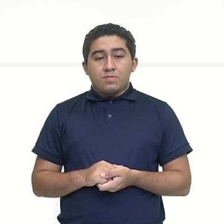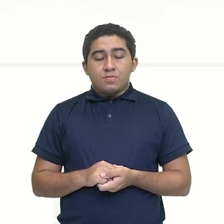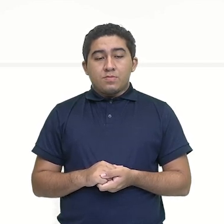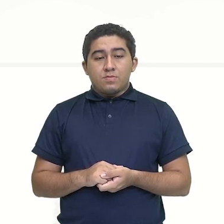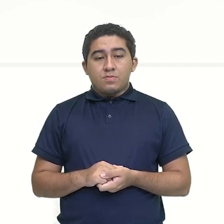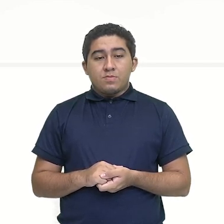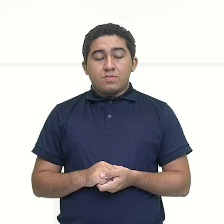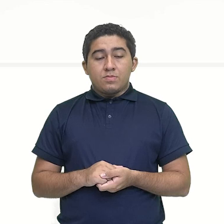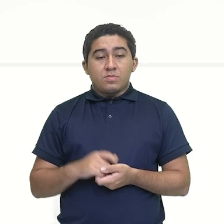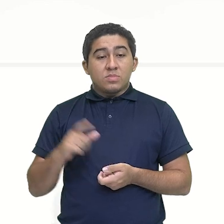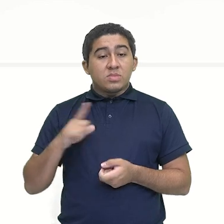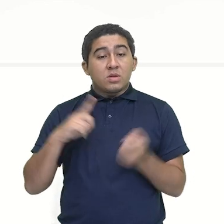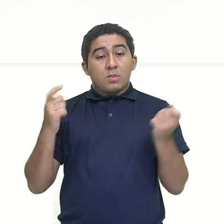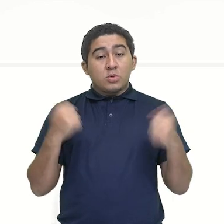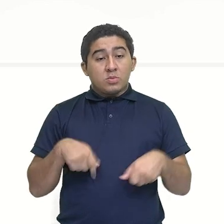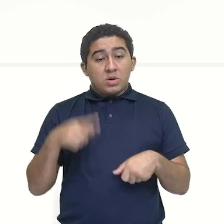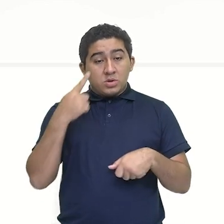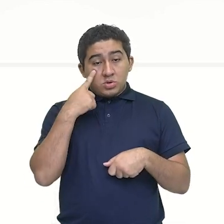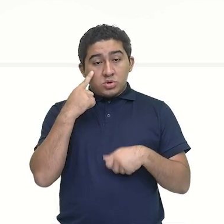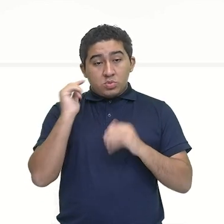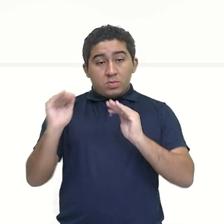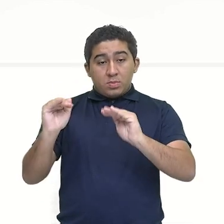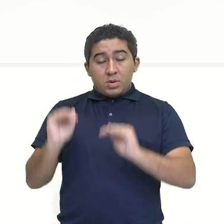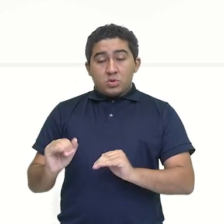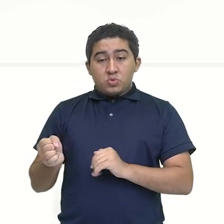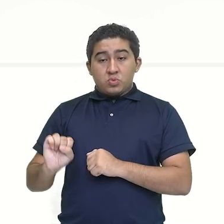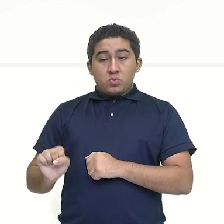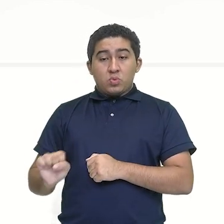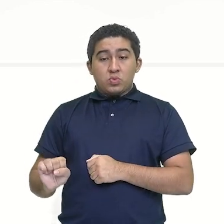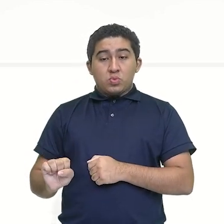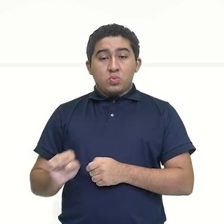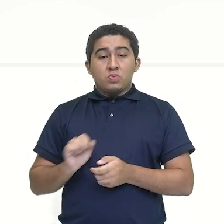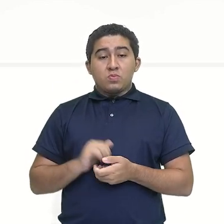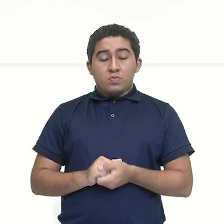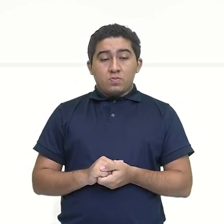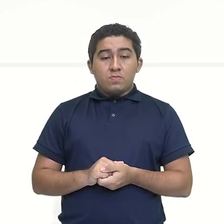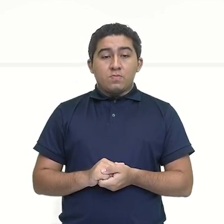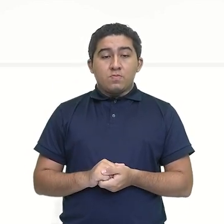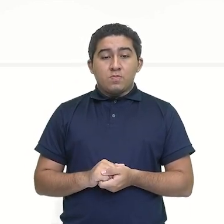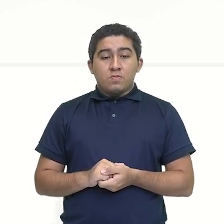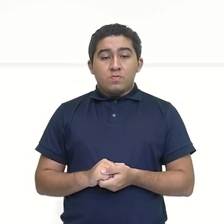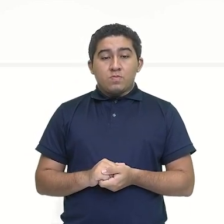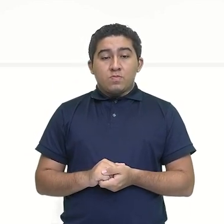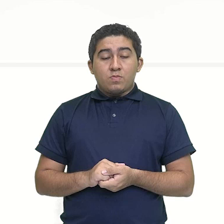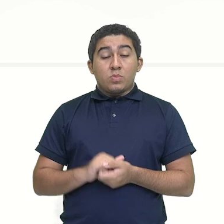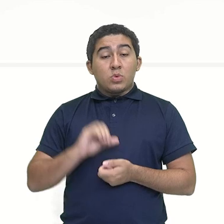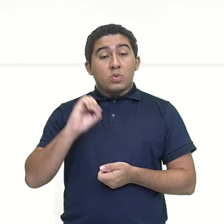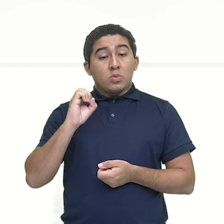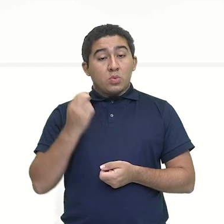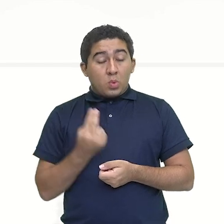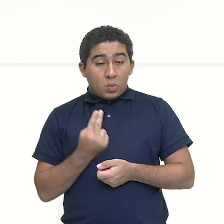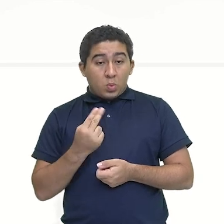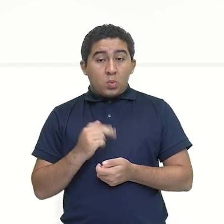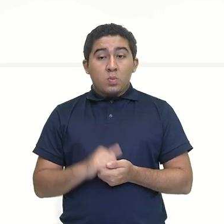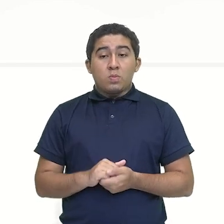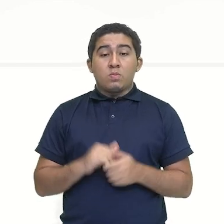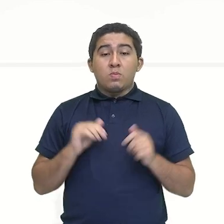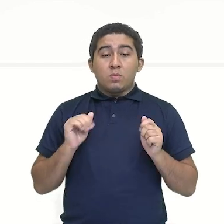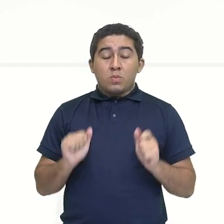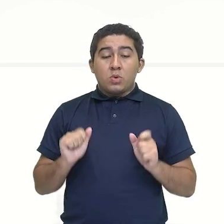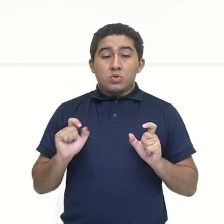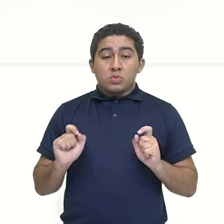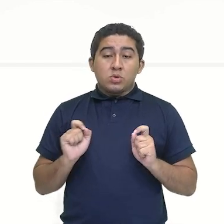esse lado aqui ser 8, tá bom? Ou então nós temos a